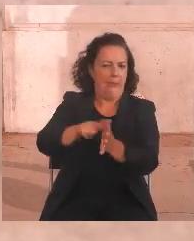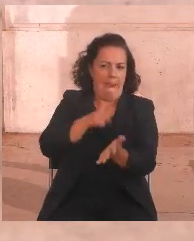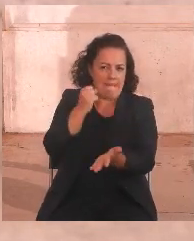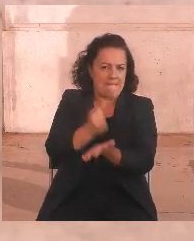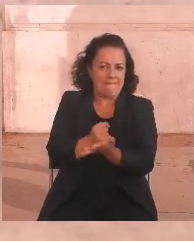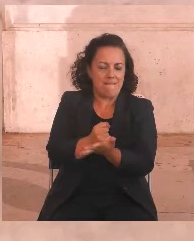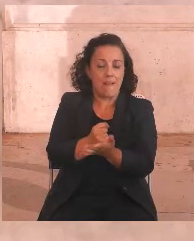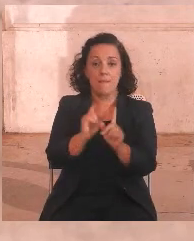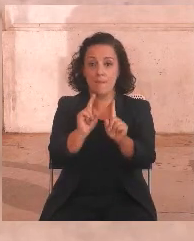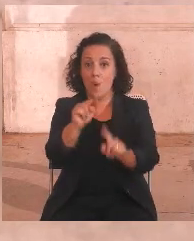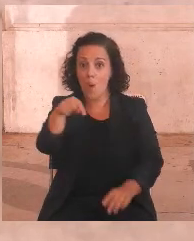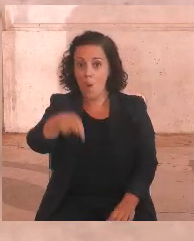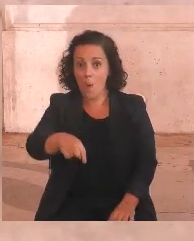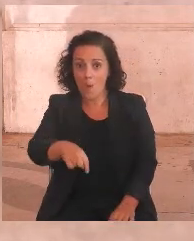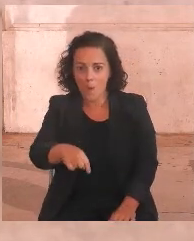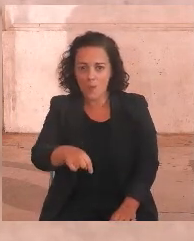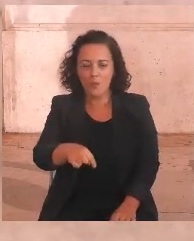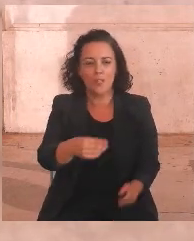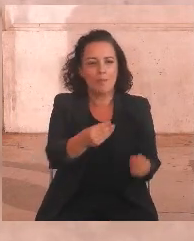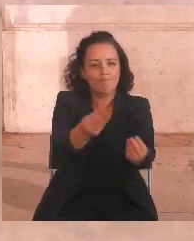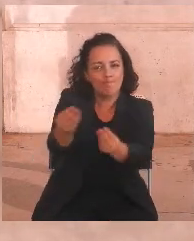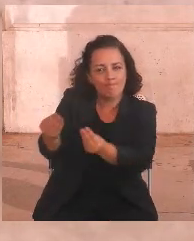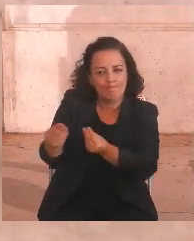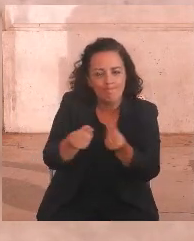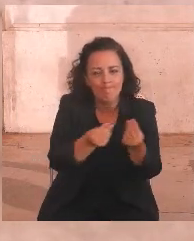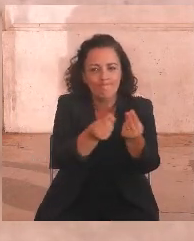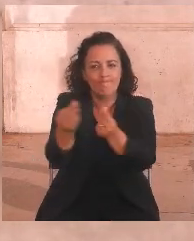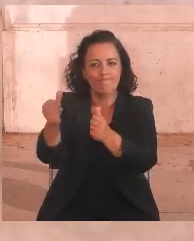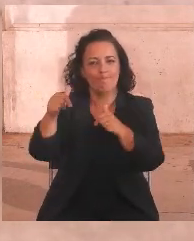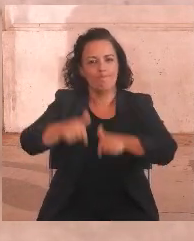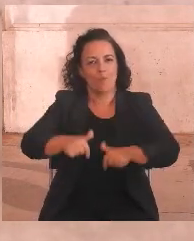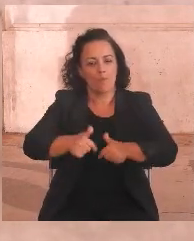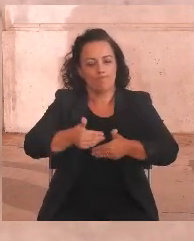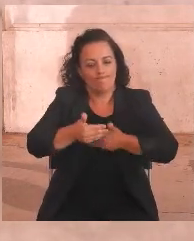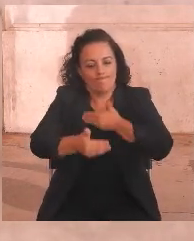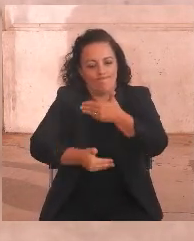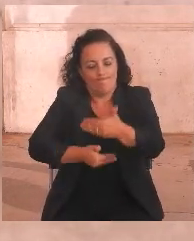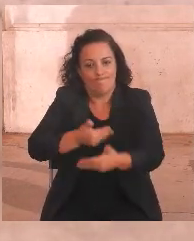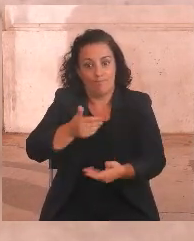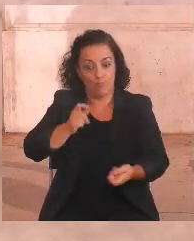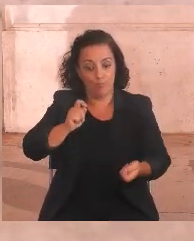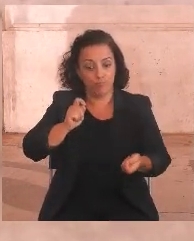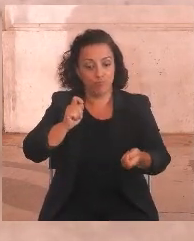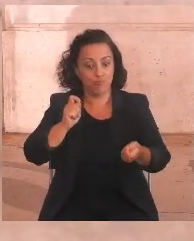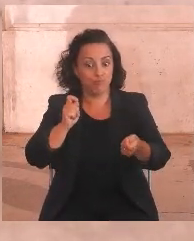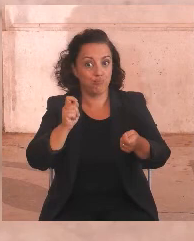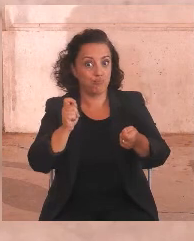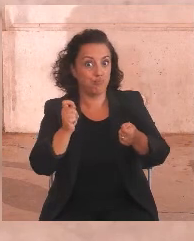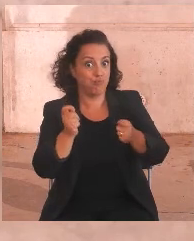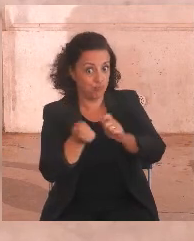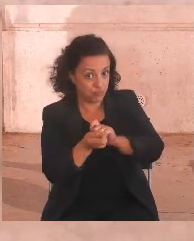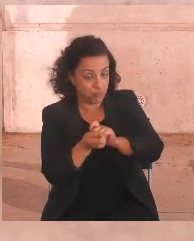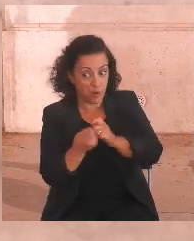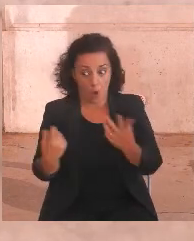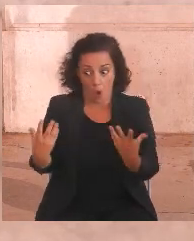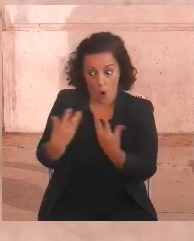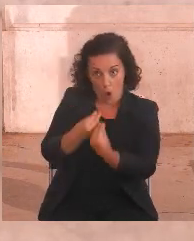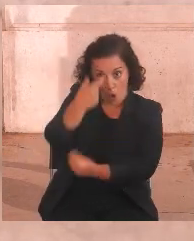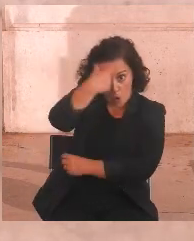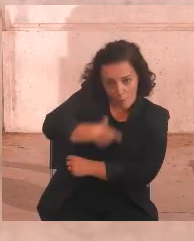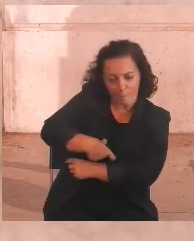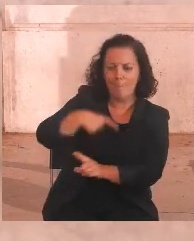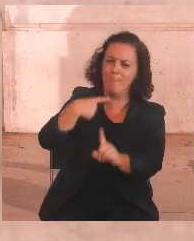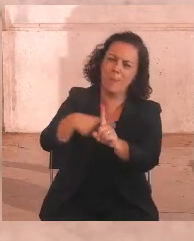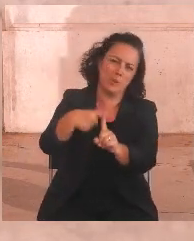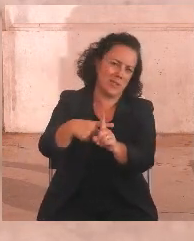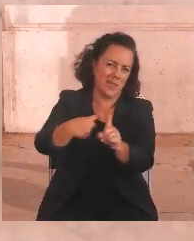hoje, essa maneira que temos, a maneira que hoje vamos viver dessa mudança, só pode comigo ser positiva.